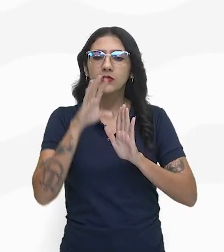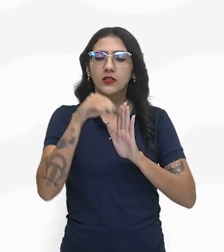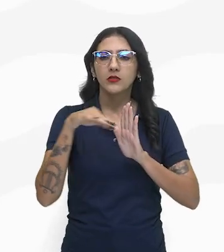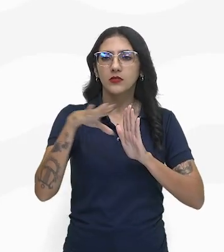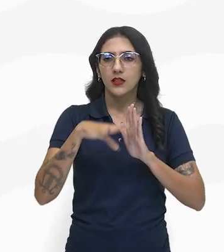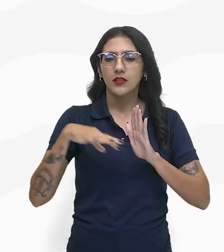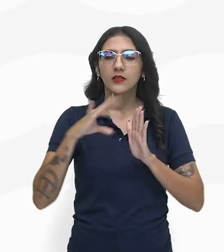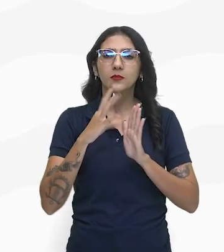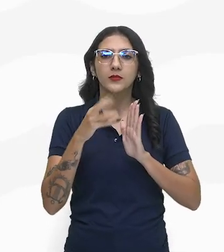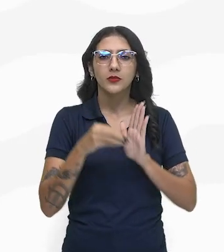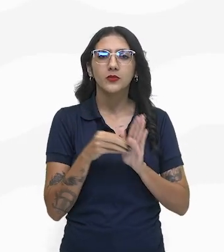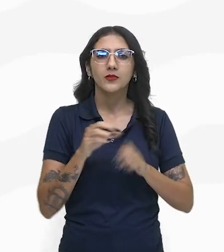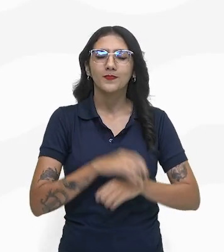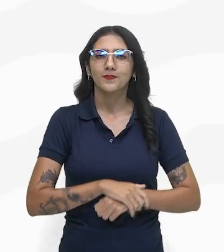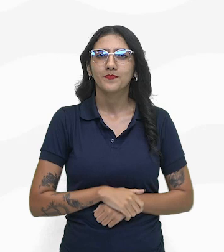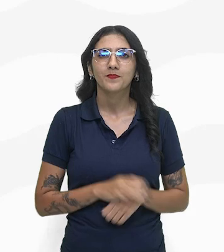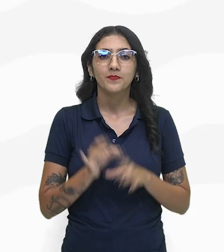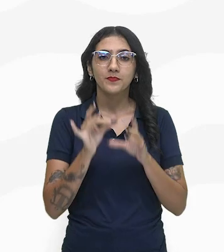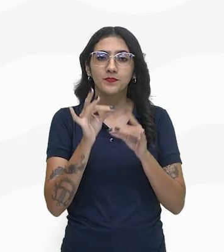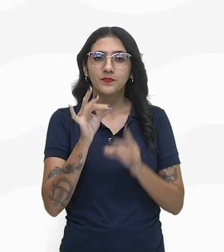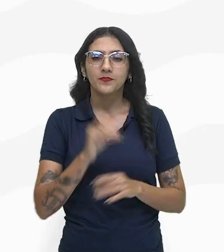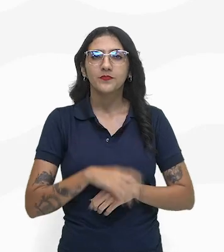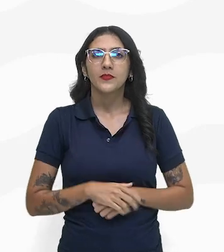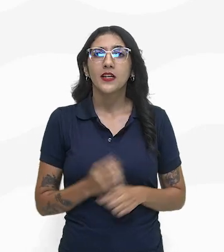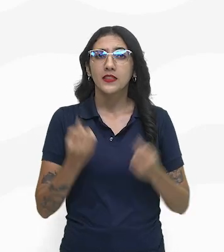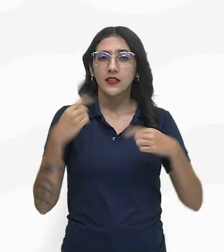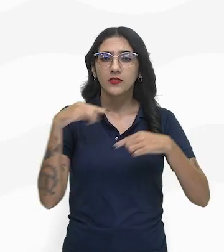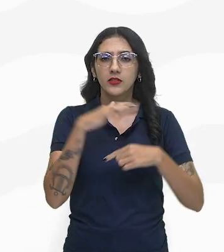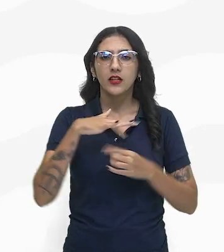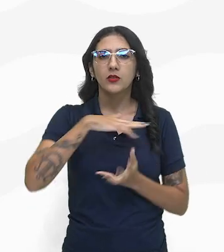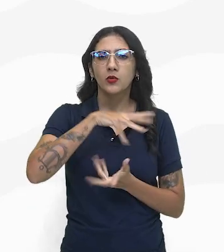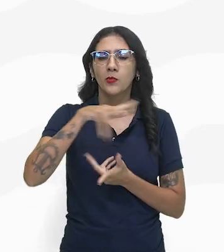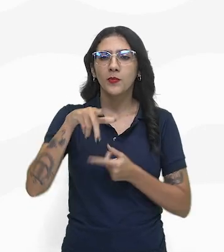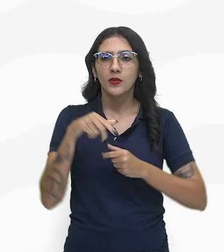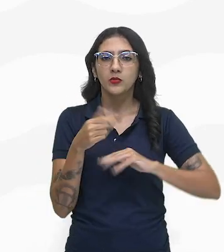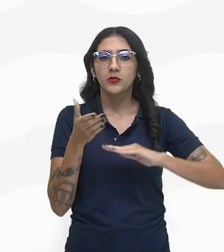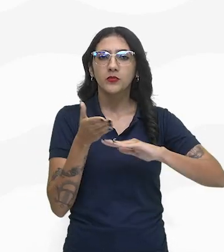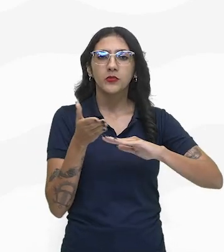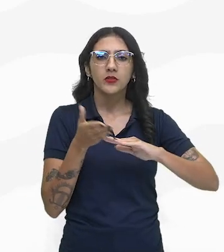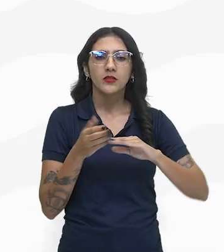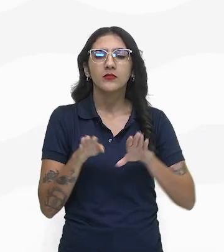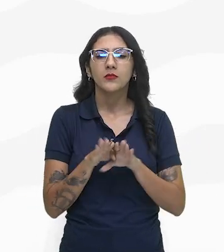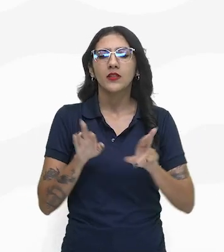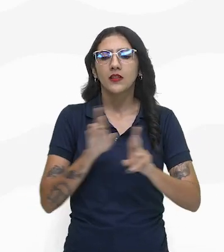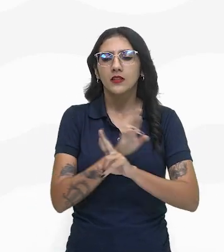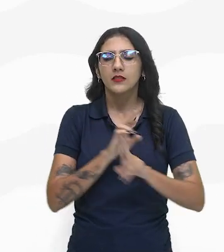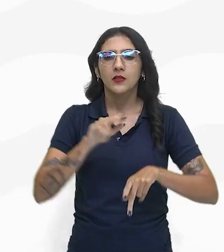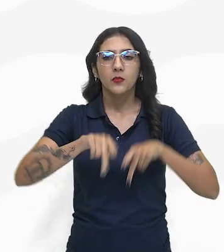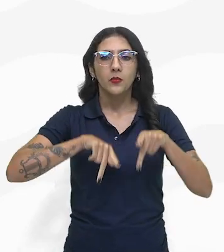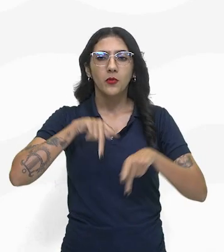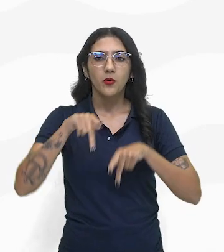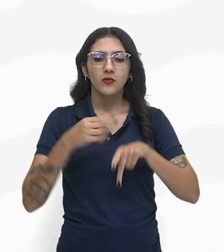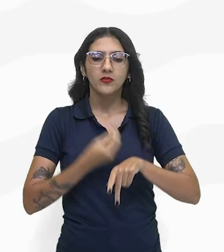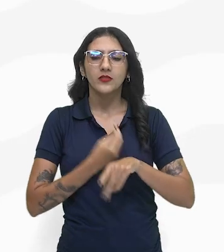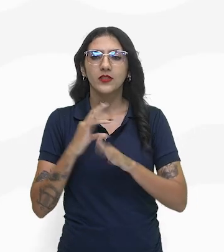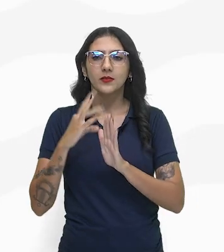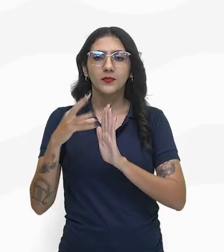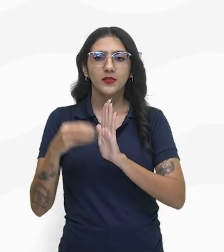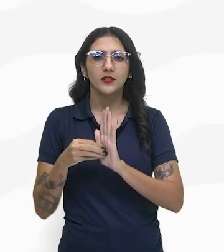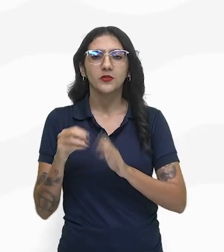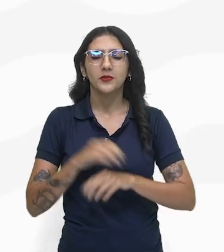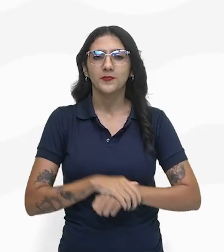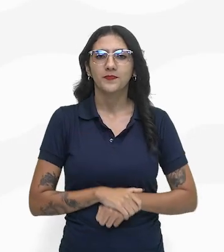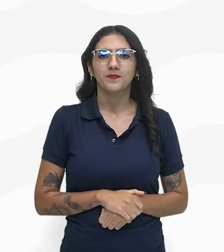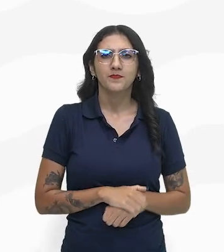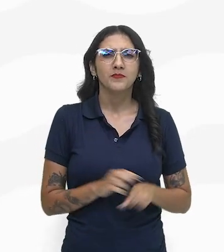Amazônia. No detalhamento, nós temos aí desafios globais contemporâneos relacionados aos povos amazônicos. Do